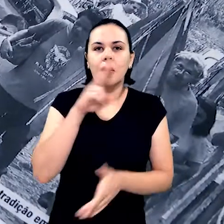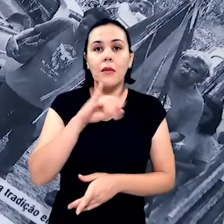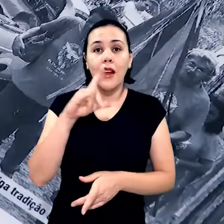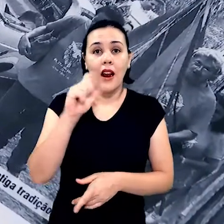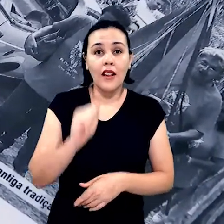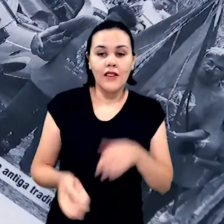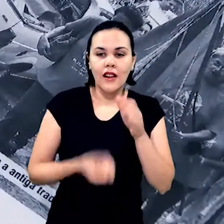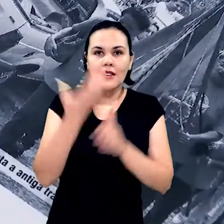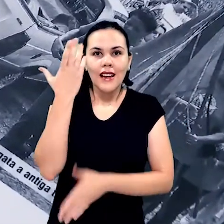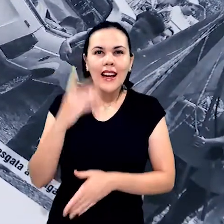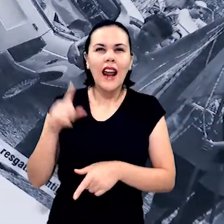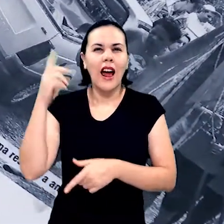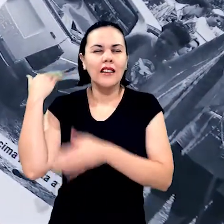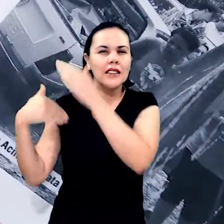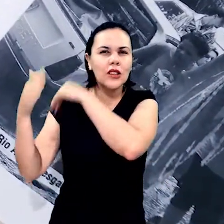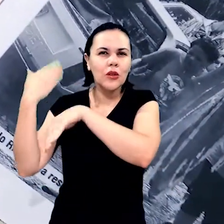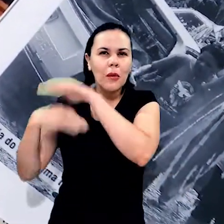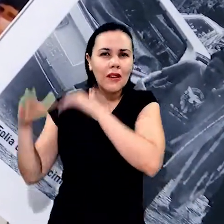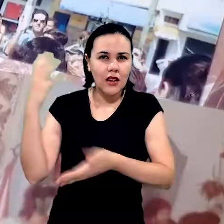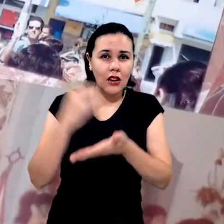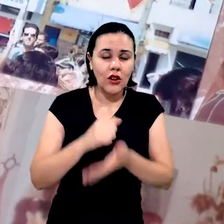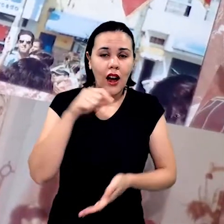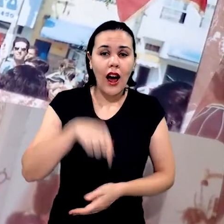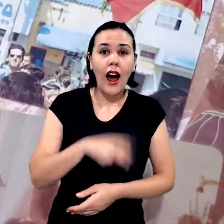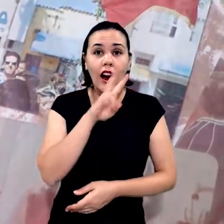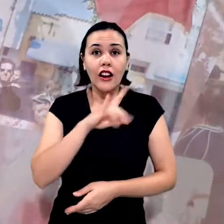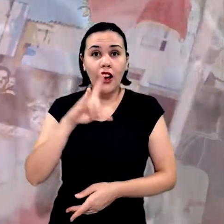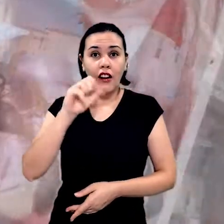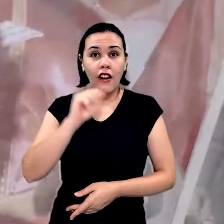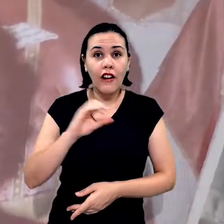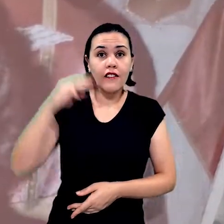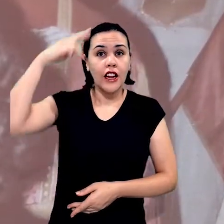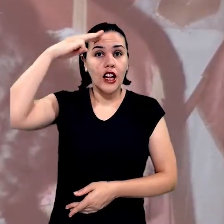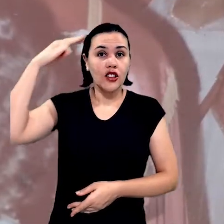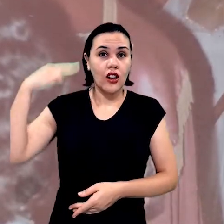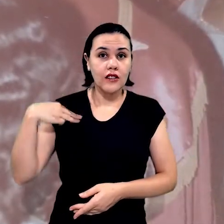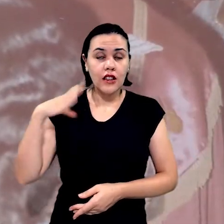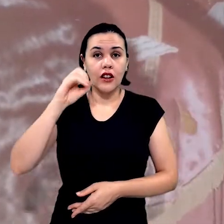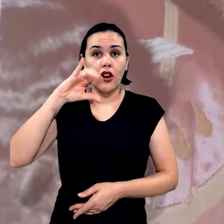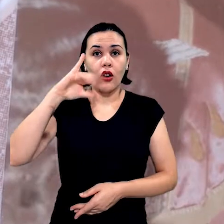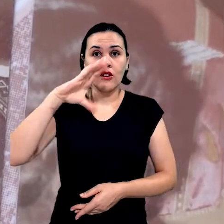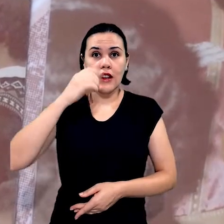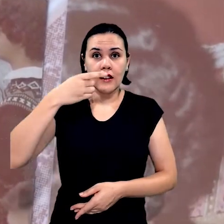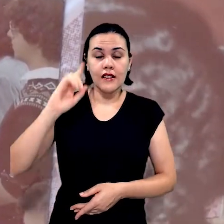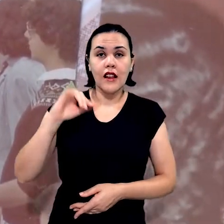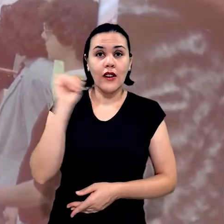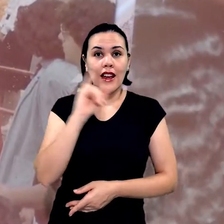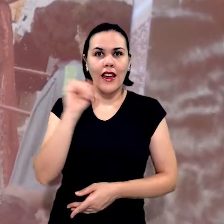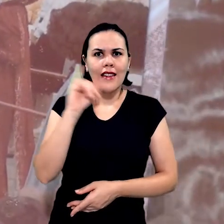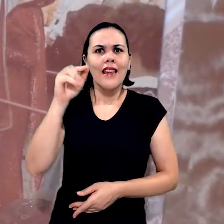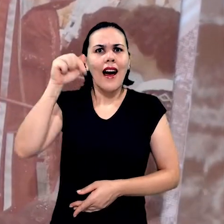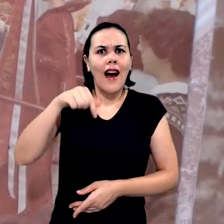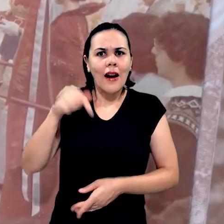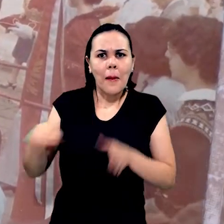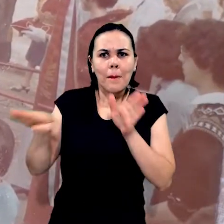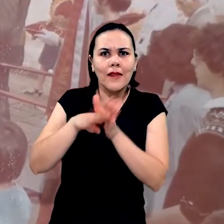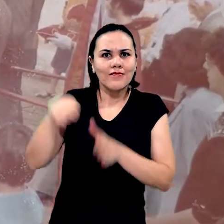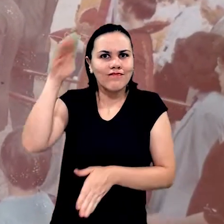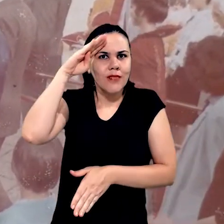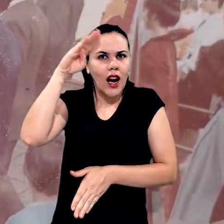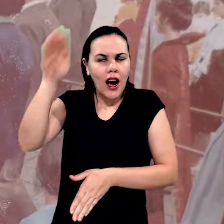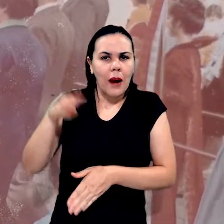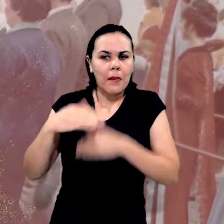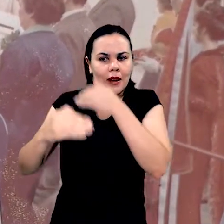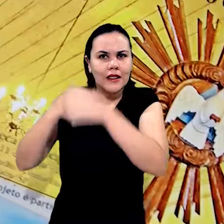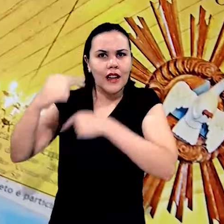Uma das primeiras vilas fundadas no período da colonização, a Vila Nossa Senhora da Conceição de Itanhaém, foi capitania hereditária de